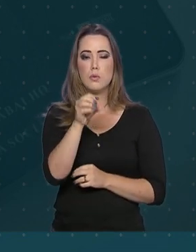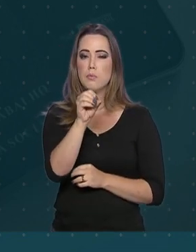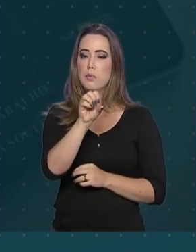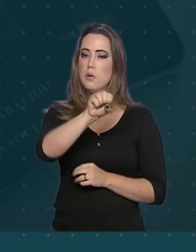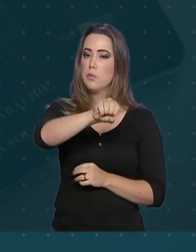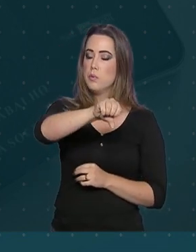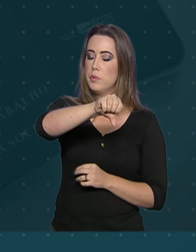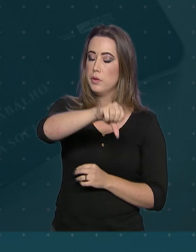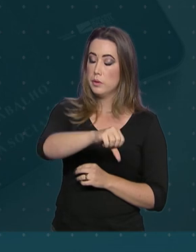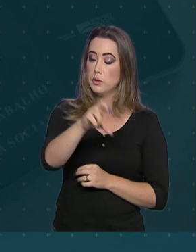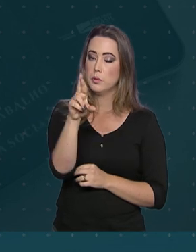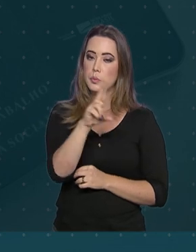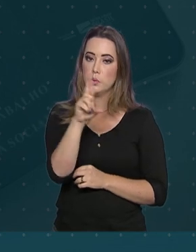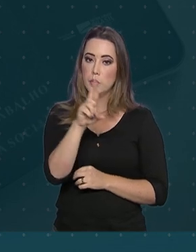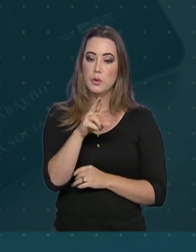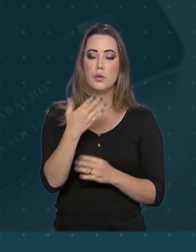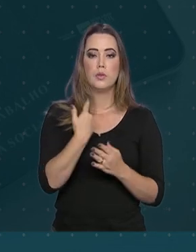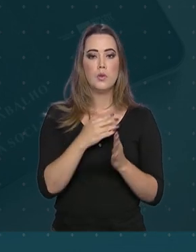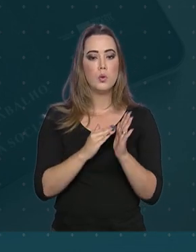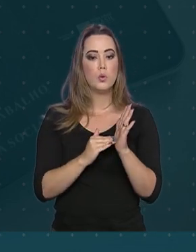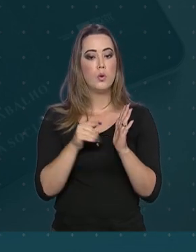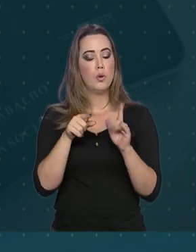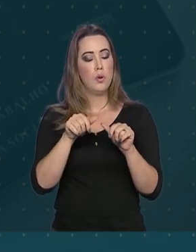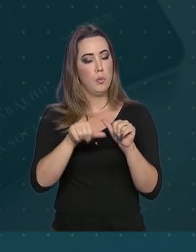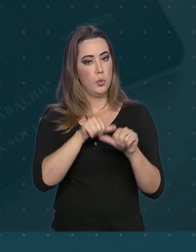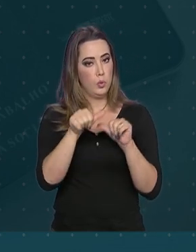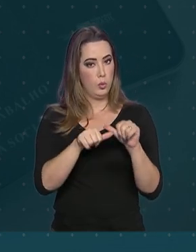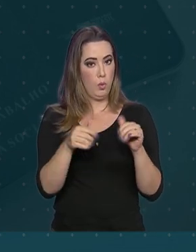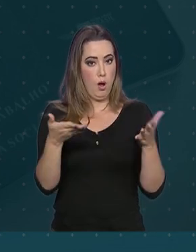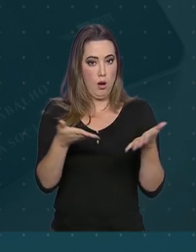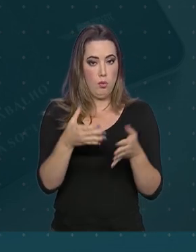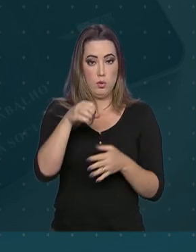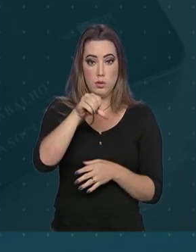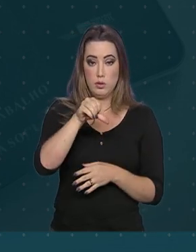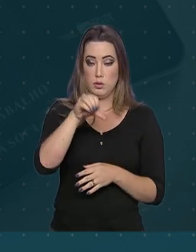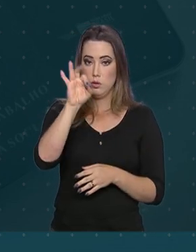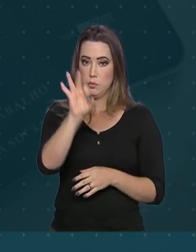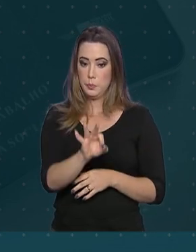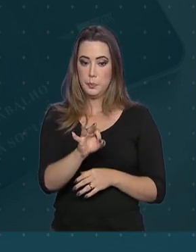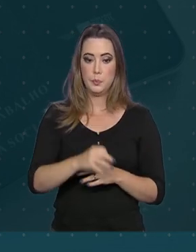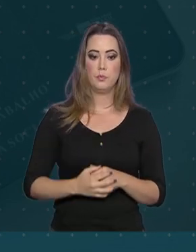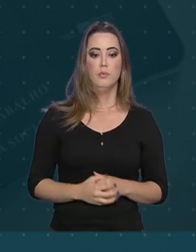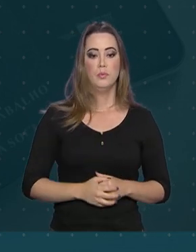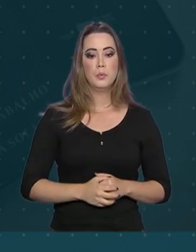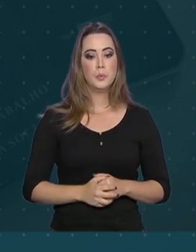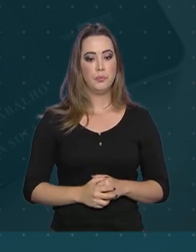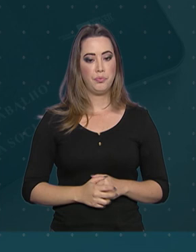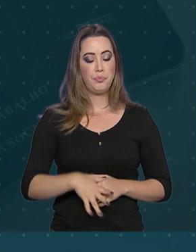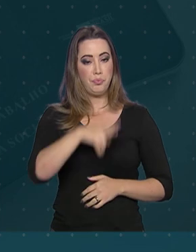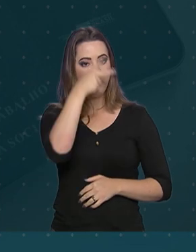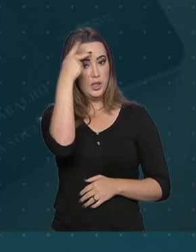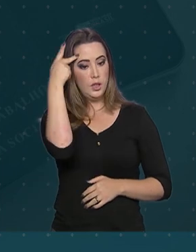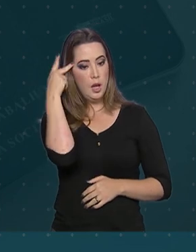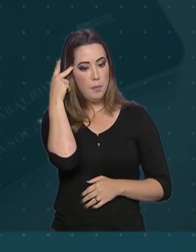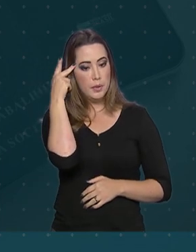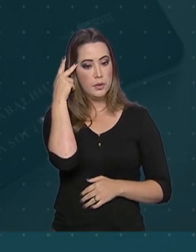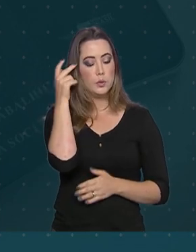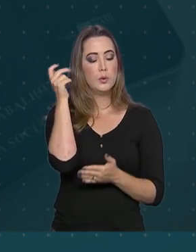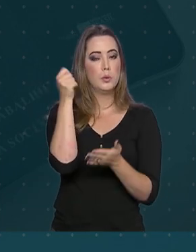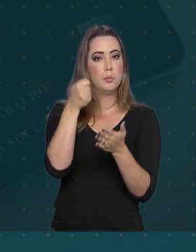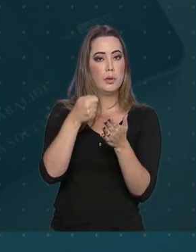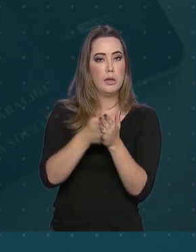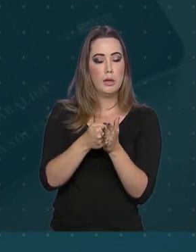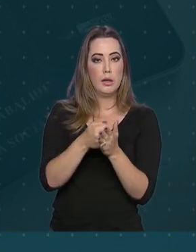,60, a contribuição agora é de 9%. Quem recebe entre R$ 2